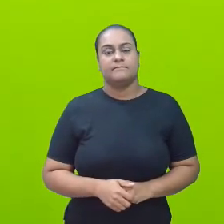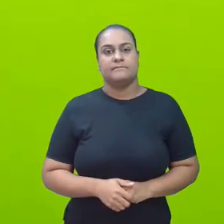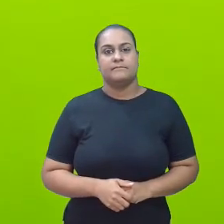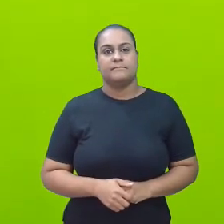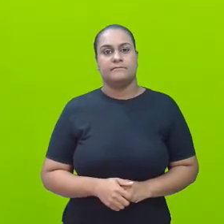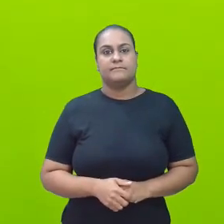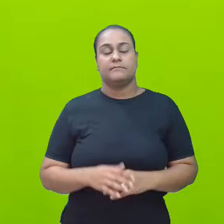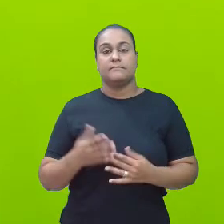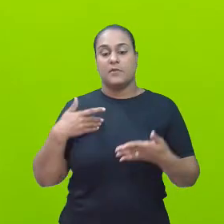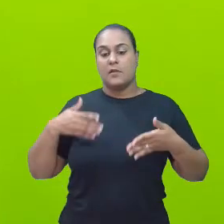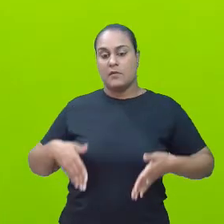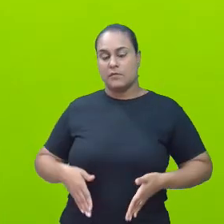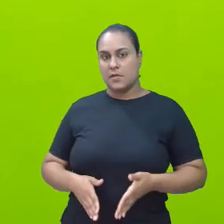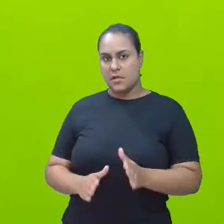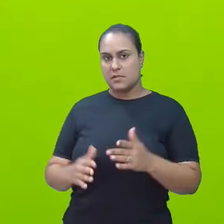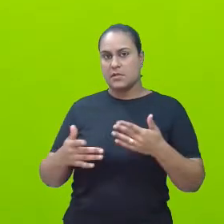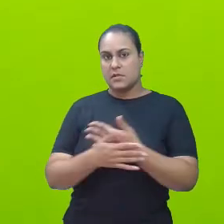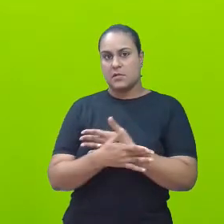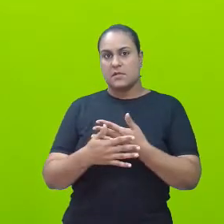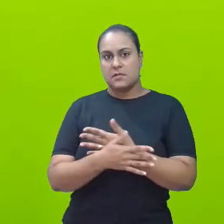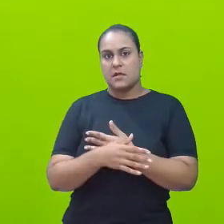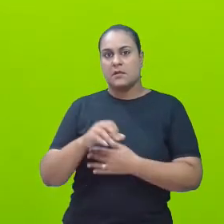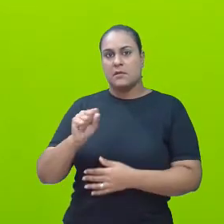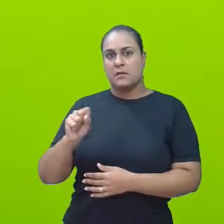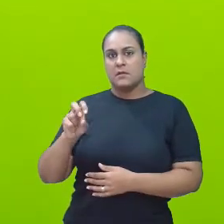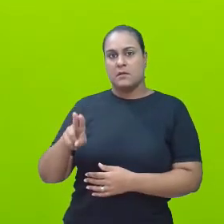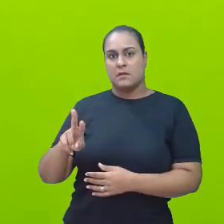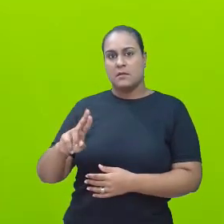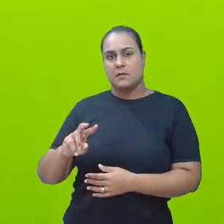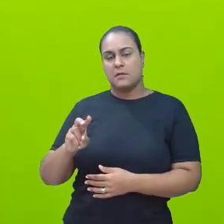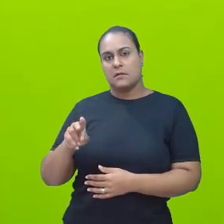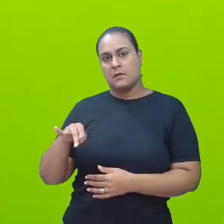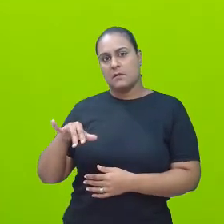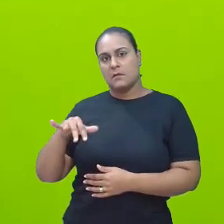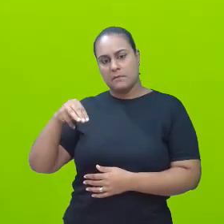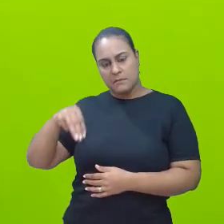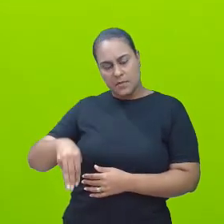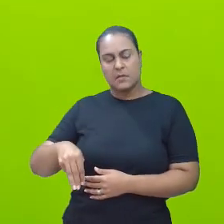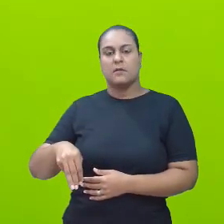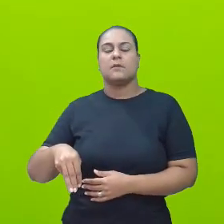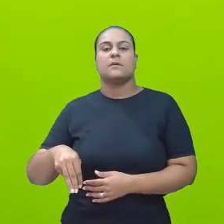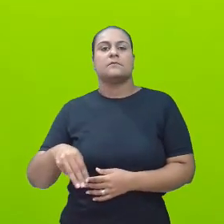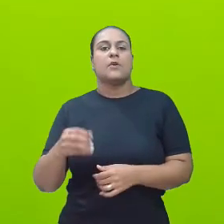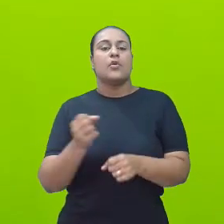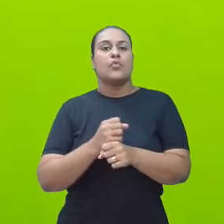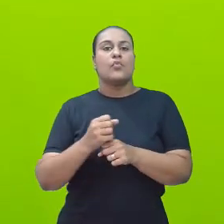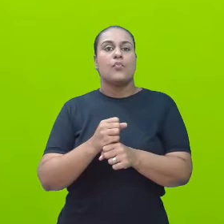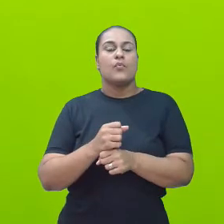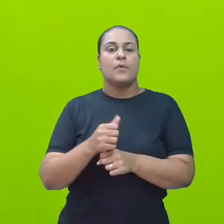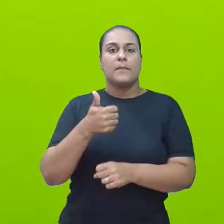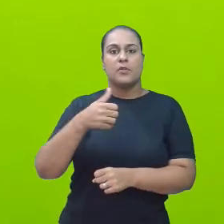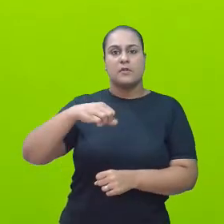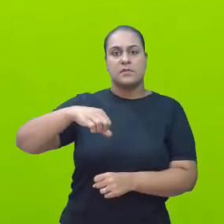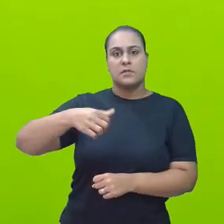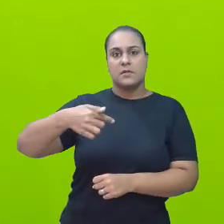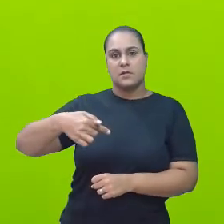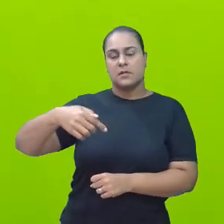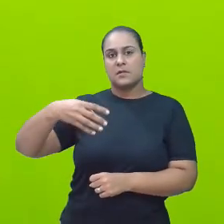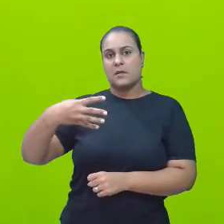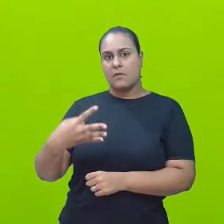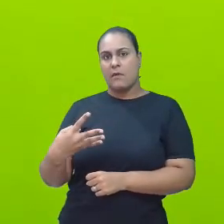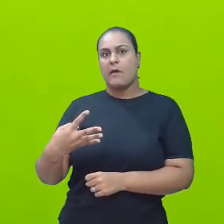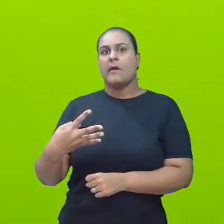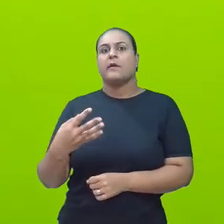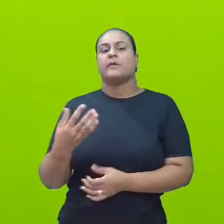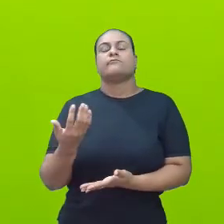Eu nasci em Surubim em 74, né, e passei 22 anos na minha cidade. E as memórias que eu trago